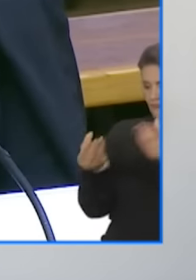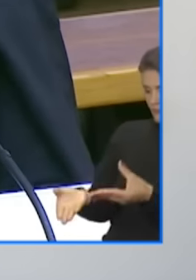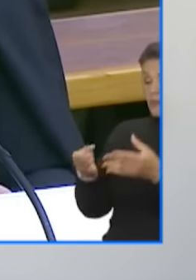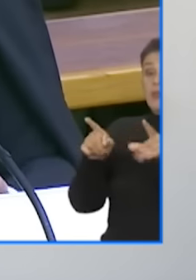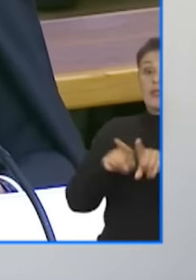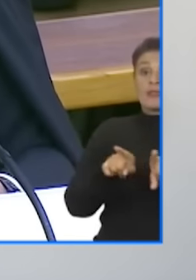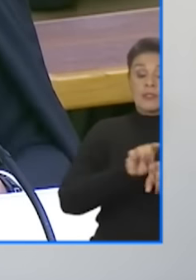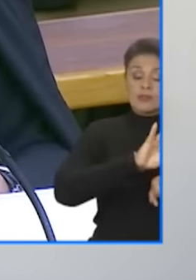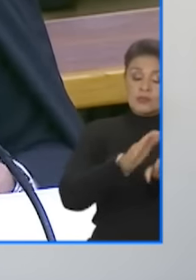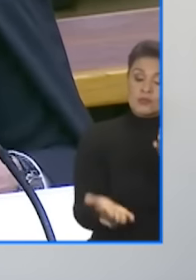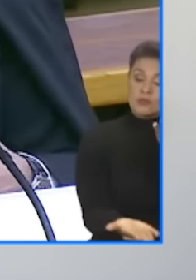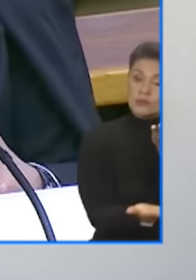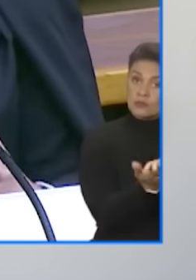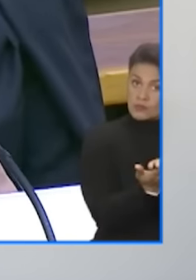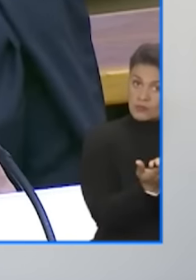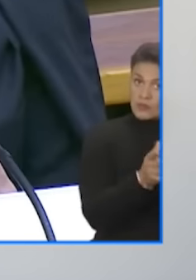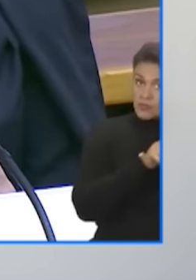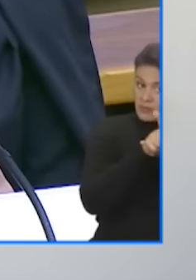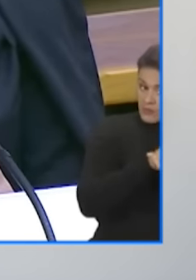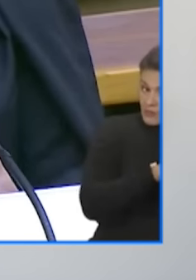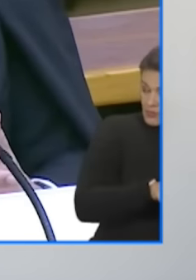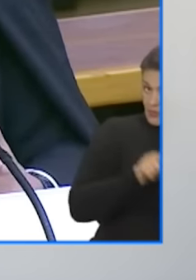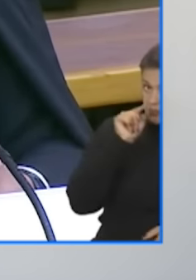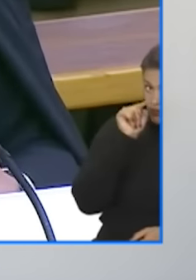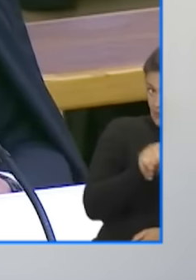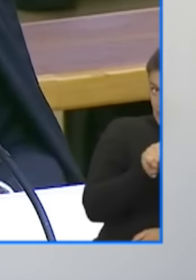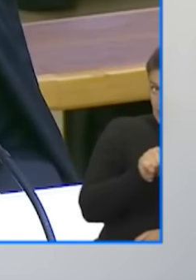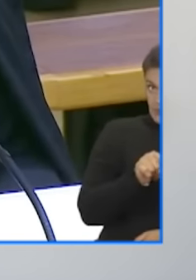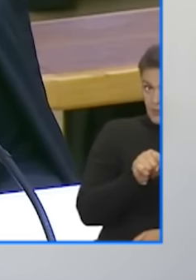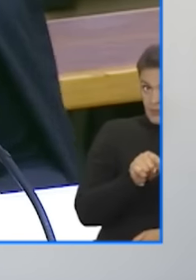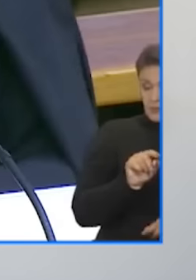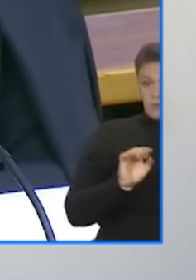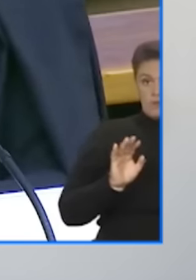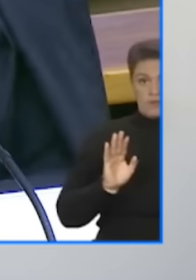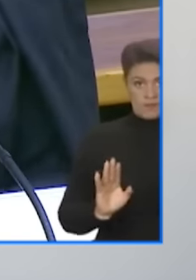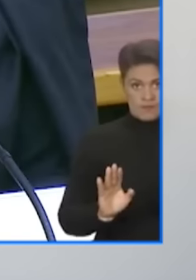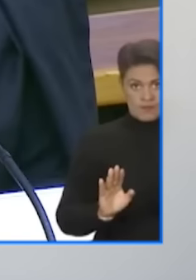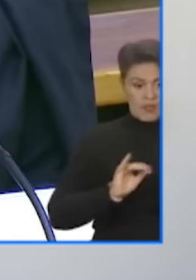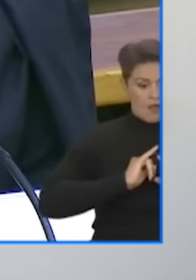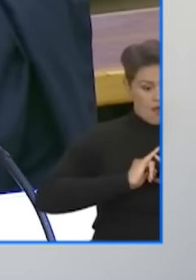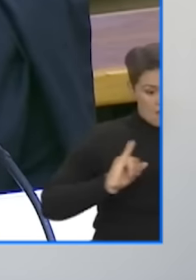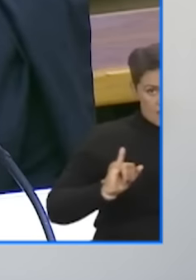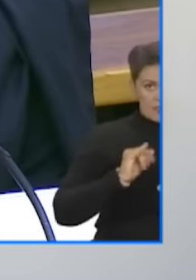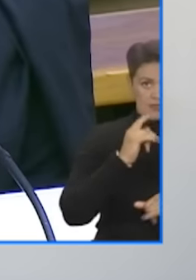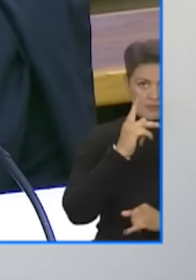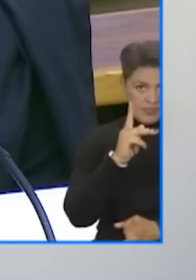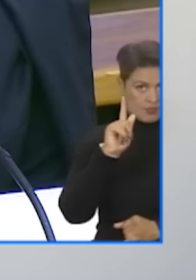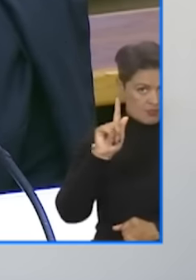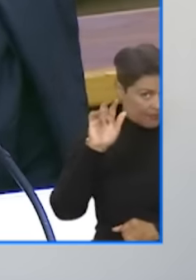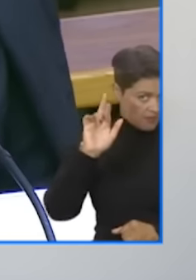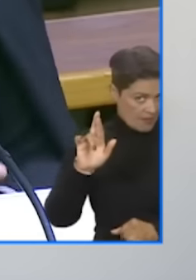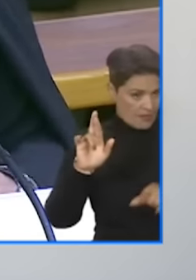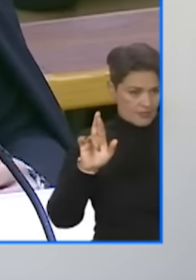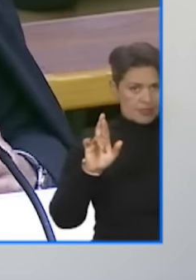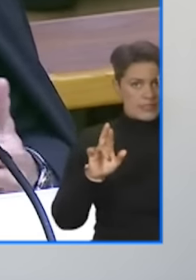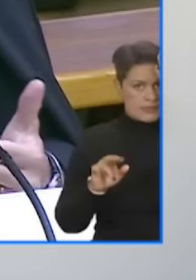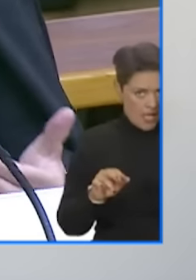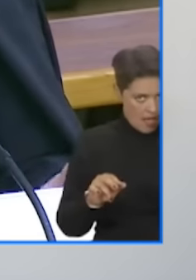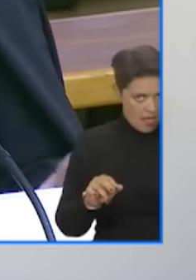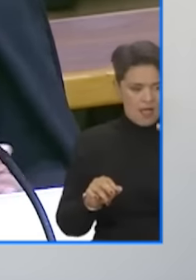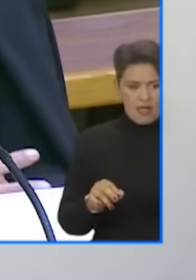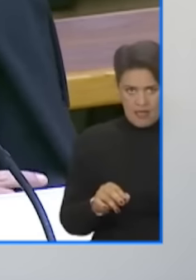de Moraes, porque o Moraes, ele era afiliado ao PSDB, tinha sido secretário de Justiça, foi ministro de Justiça, desculpa, secretário